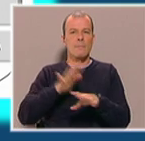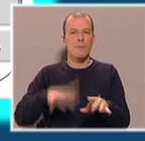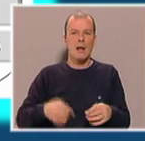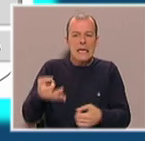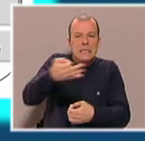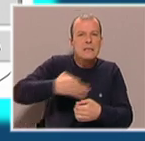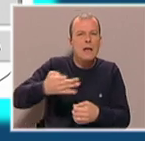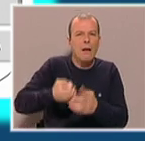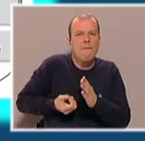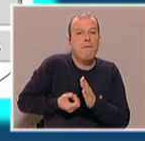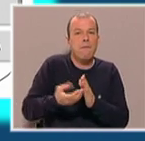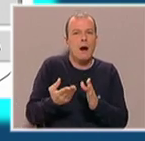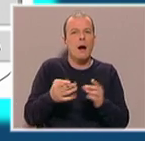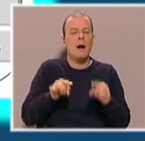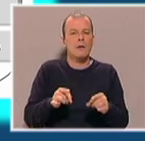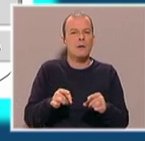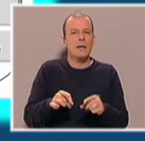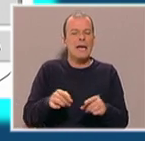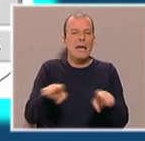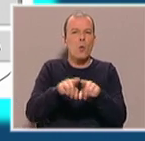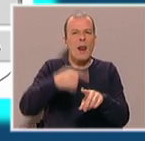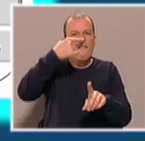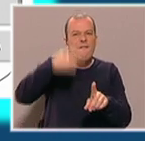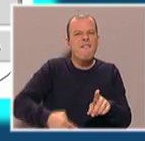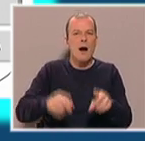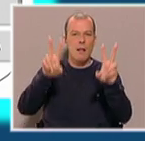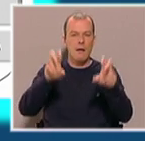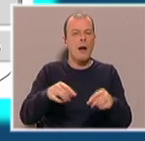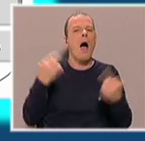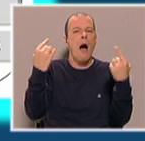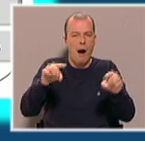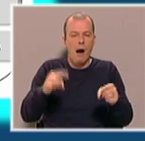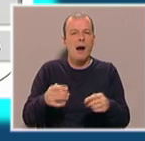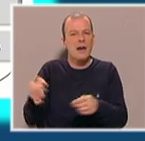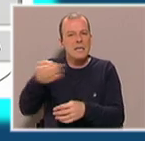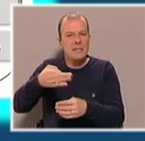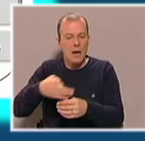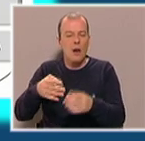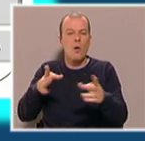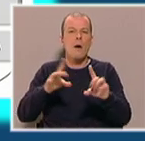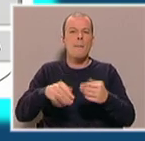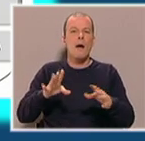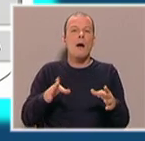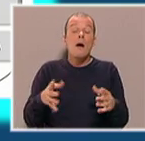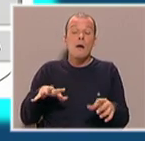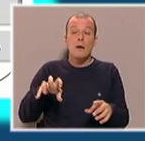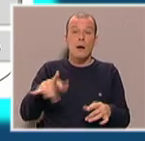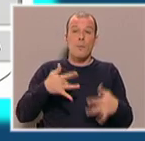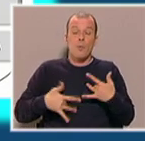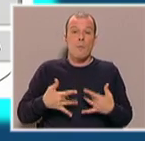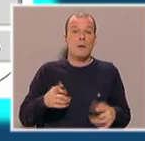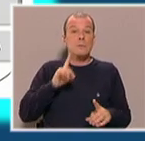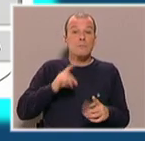de células, há ali uma falha na formação dessas células. As principais causas do cancro do pulmão também